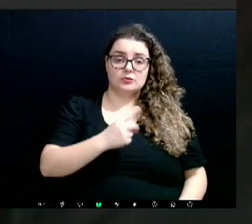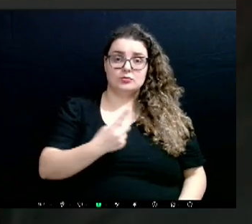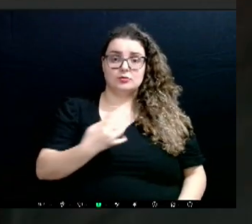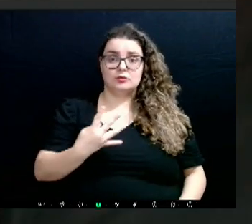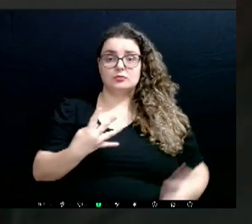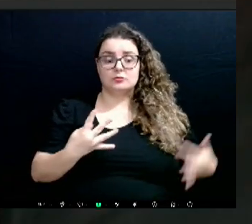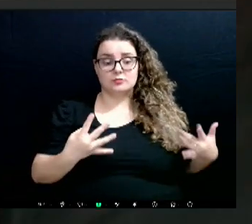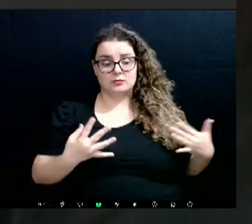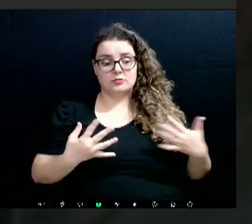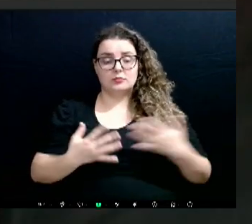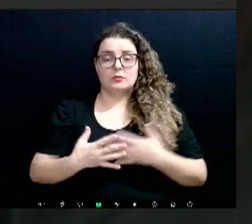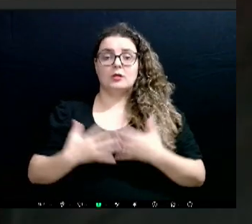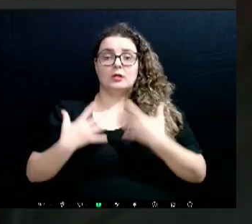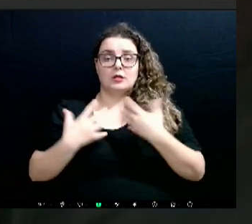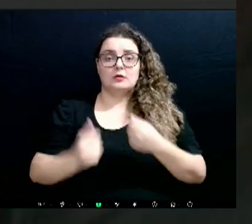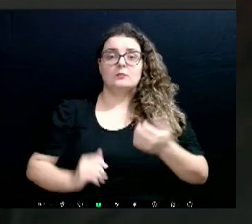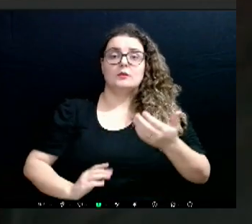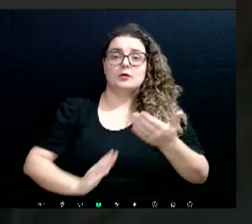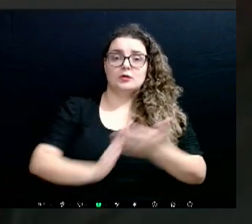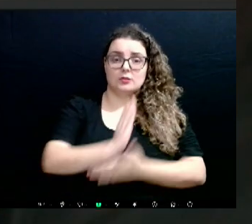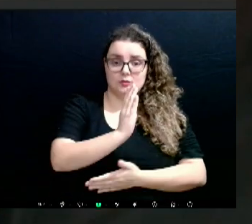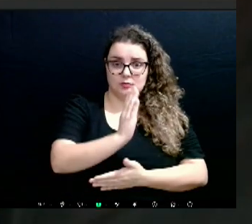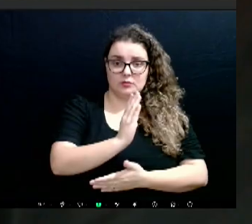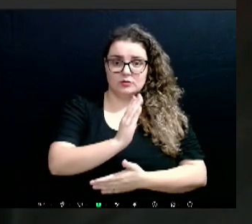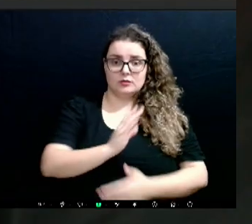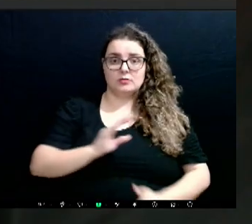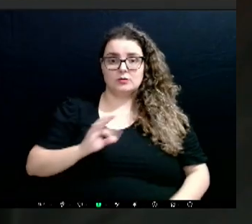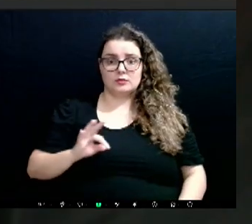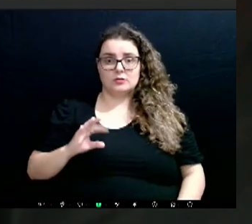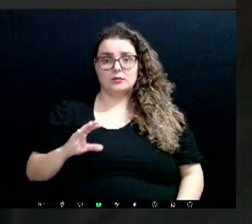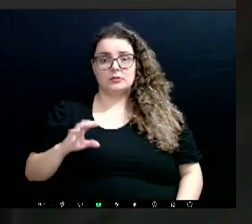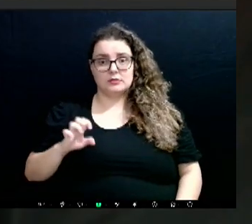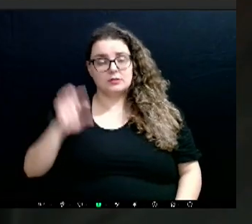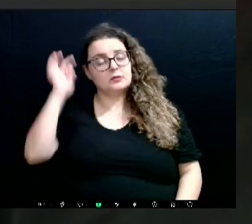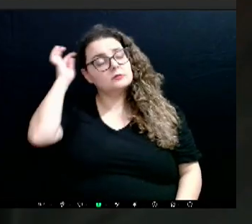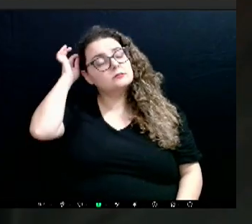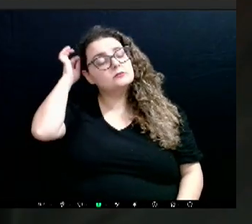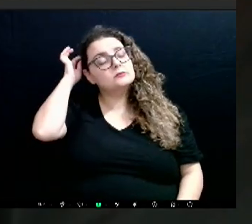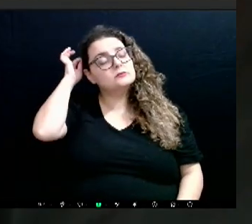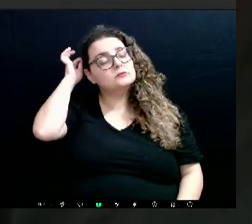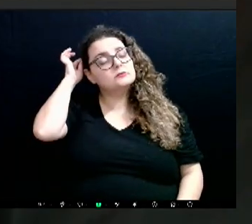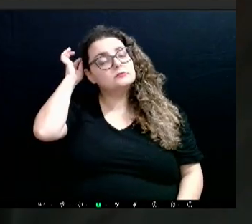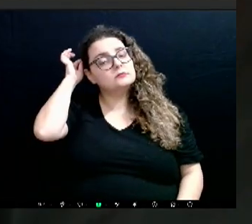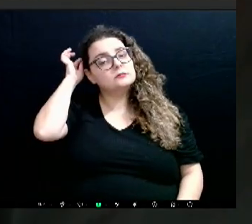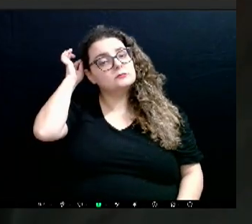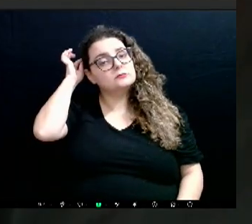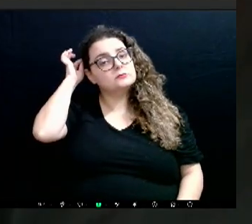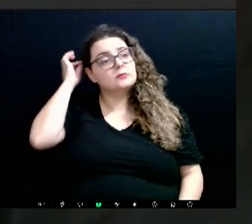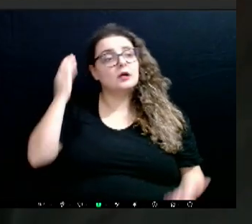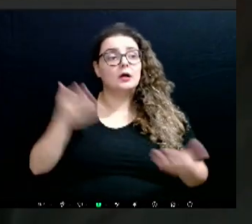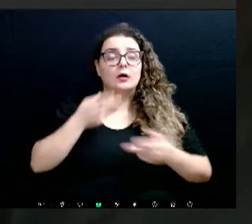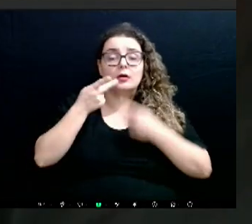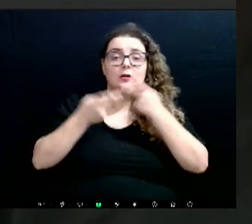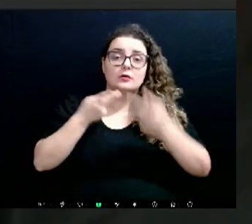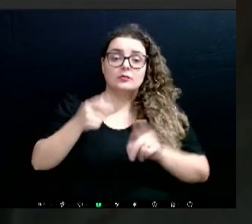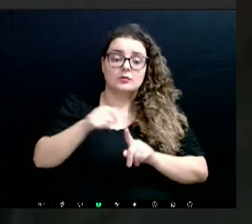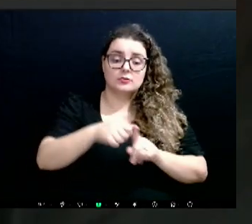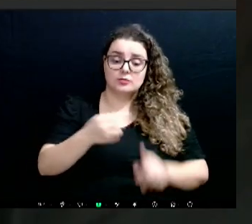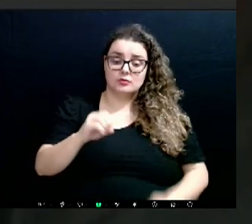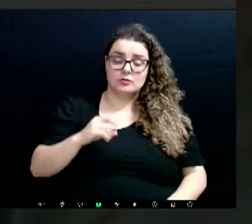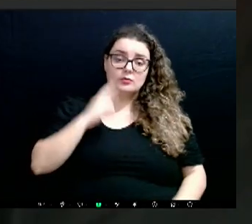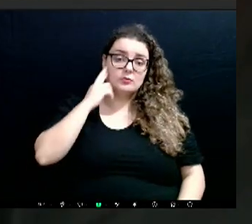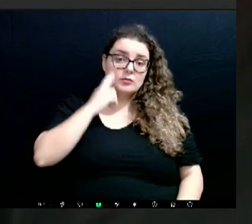receberam aprovação do TCE. Muito bom. Agora falando de Outubro Rosa, nós temos